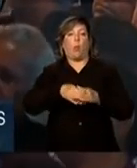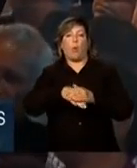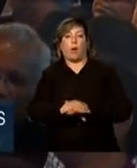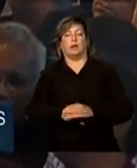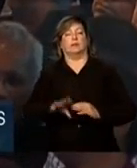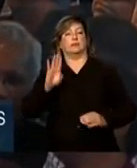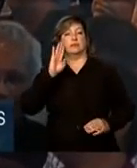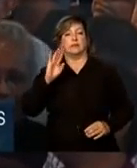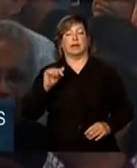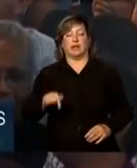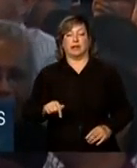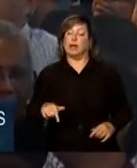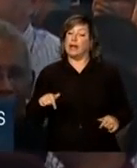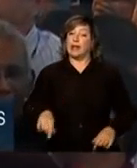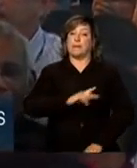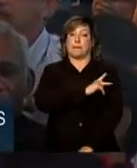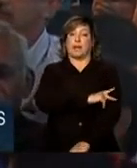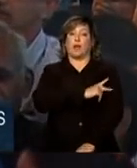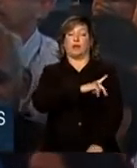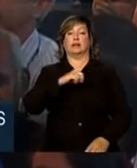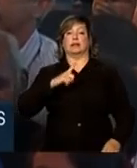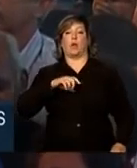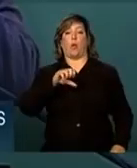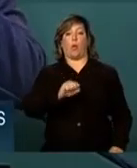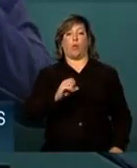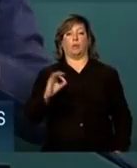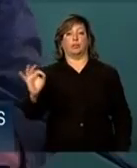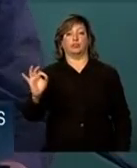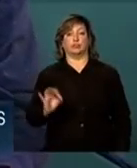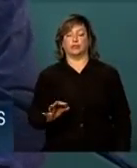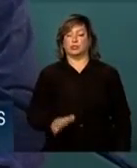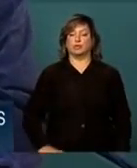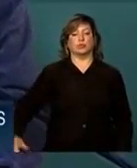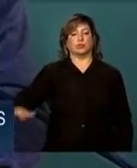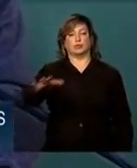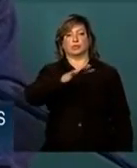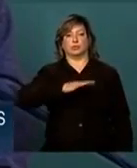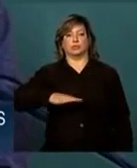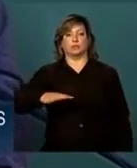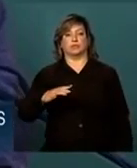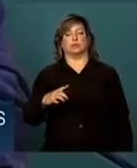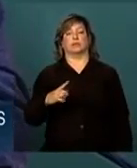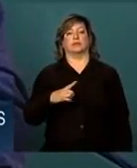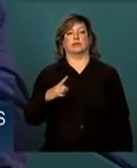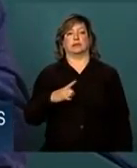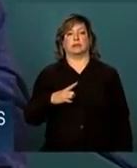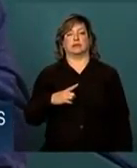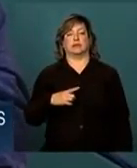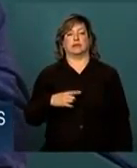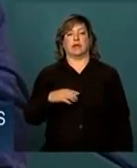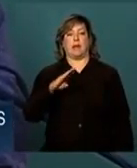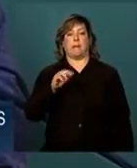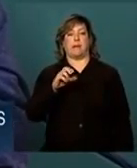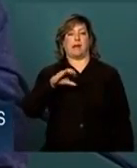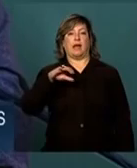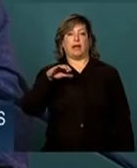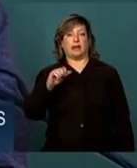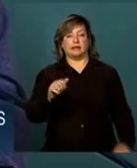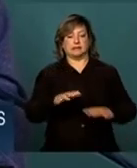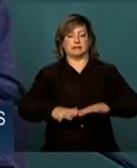estado do Piauí tenha 80% do seu território assente em cima de uma bacia